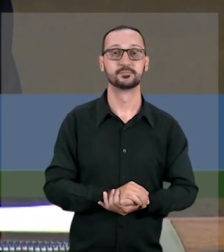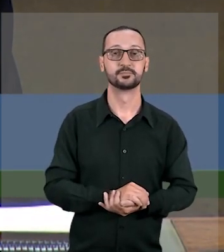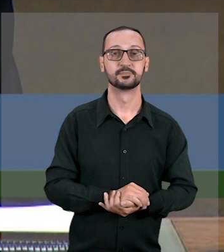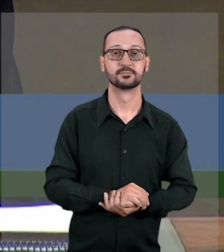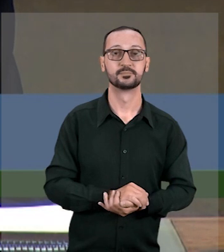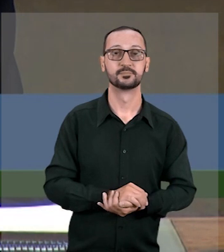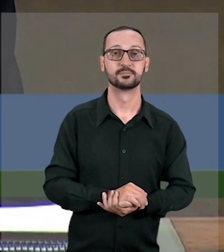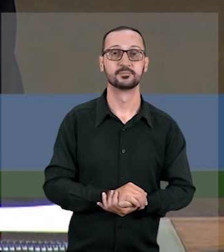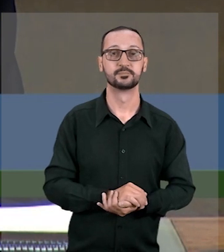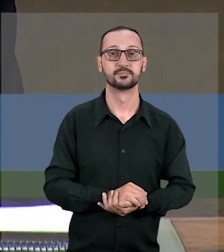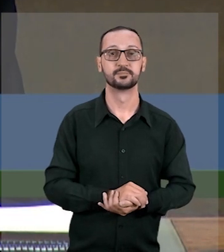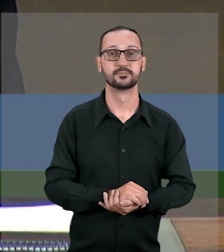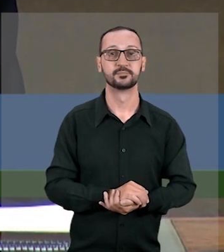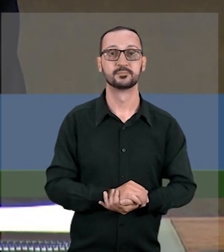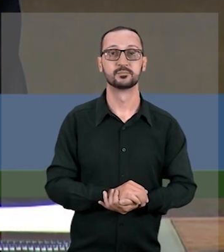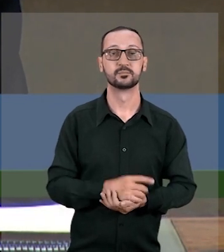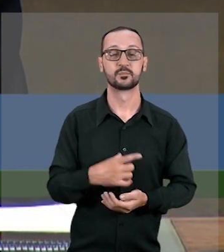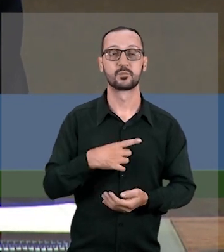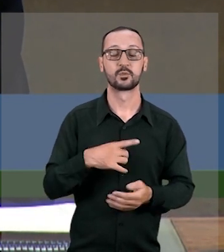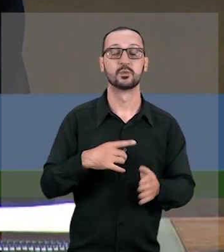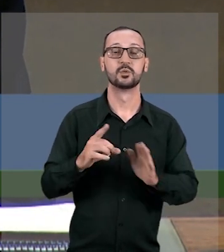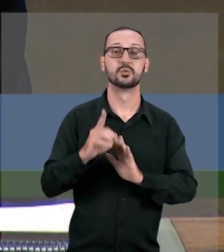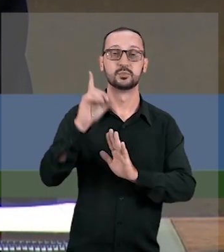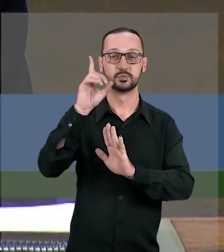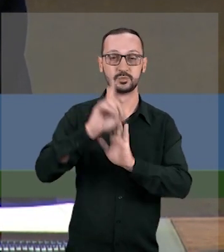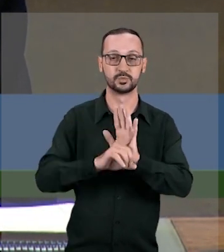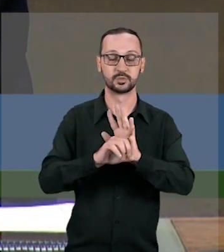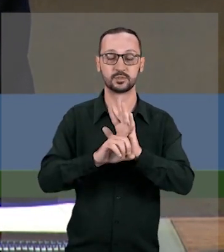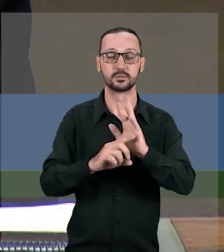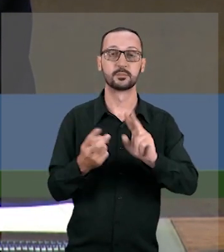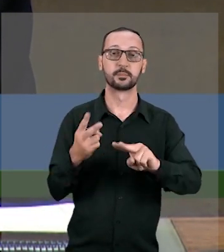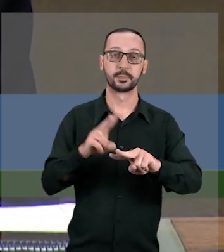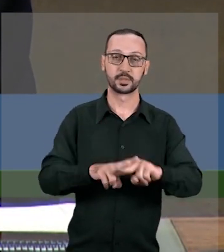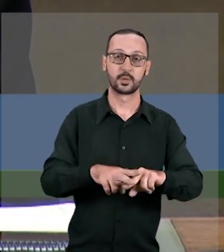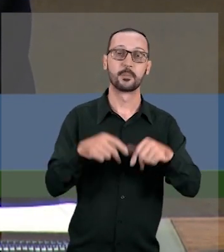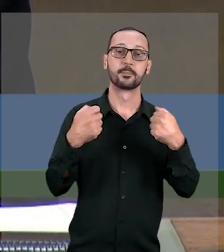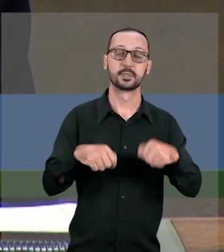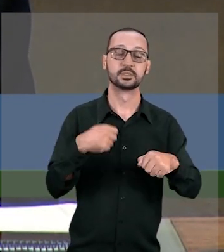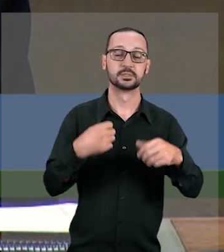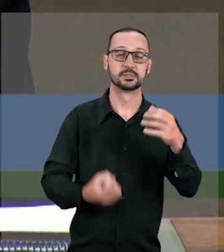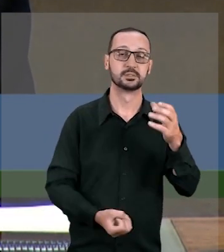Portanto, o direito penal ainda precisa existir.